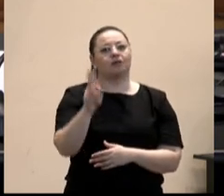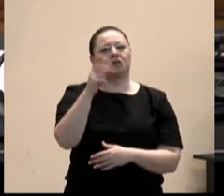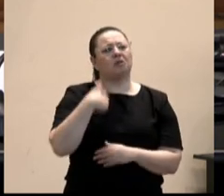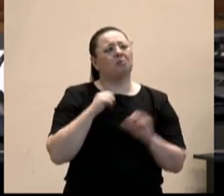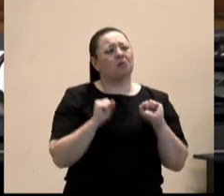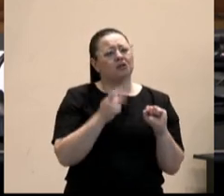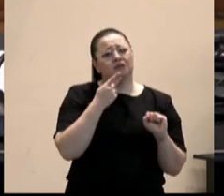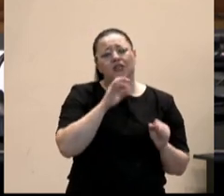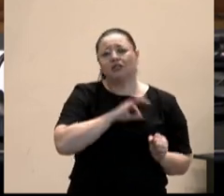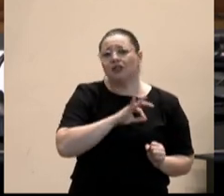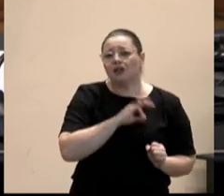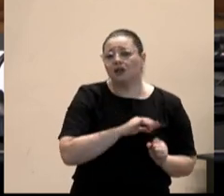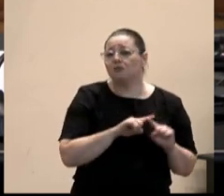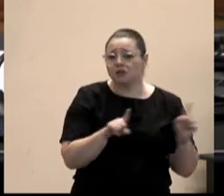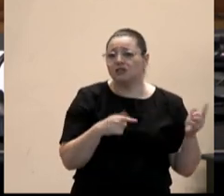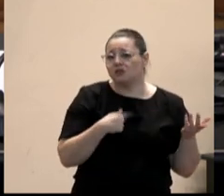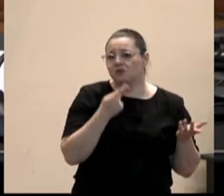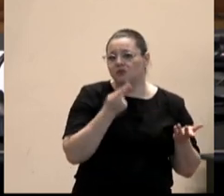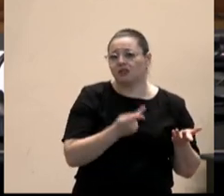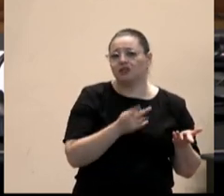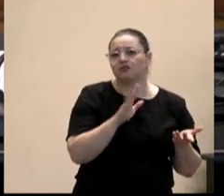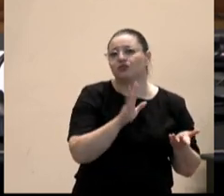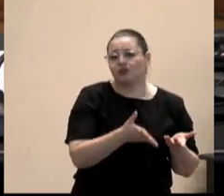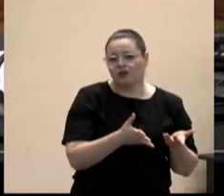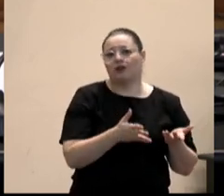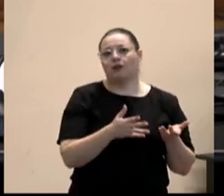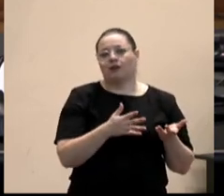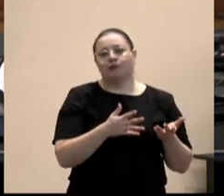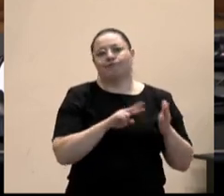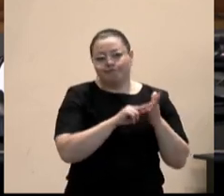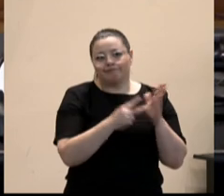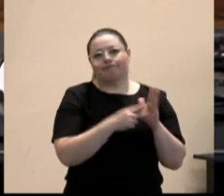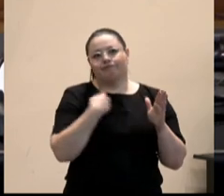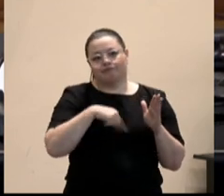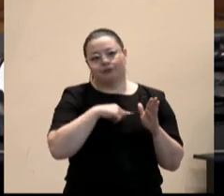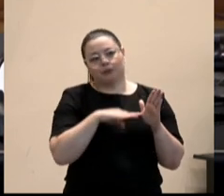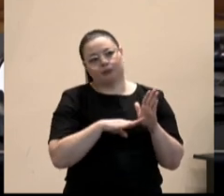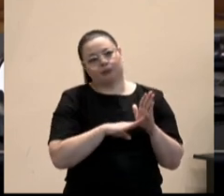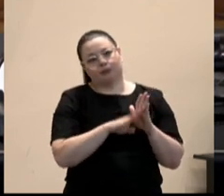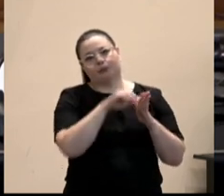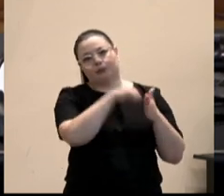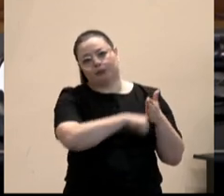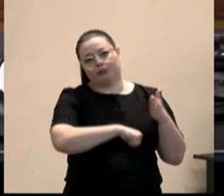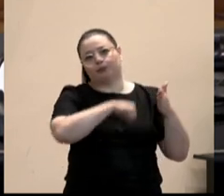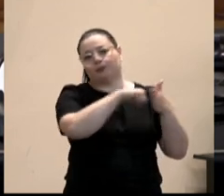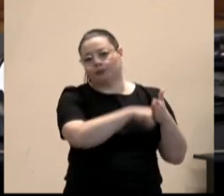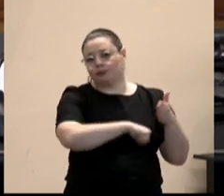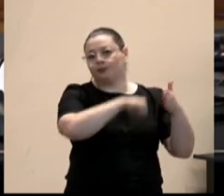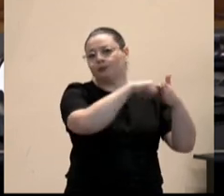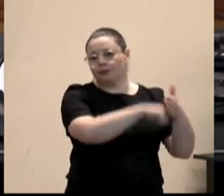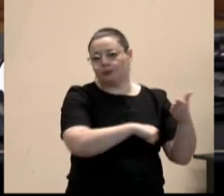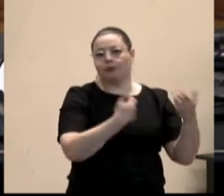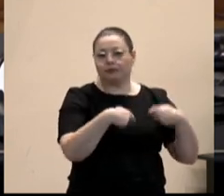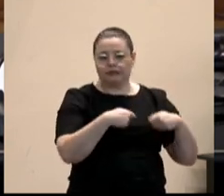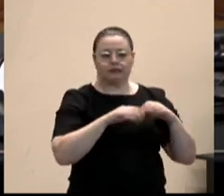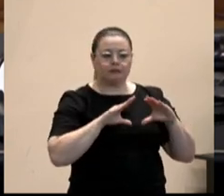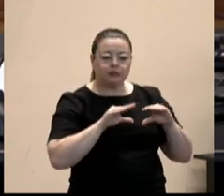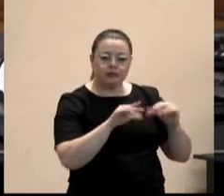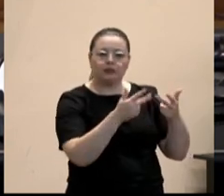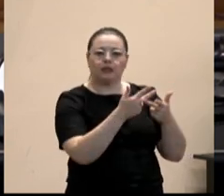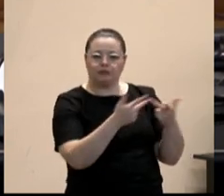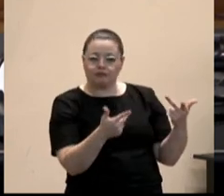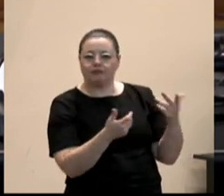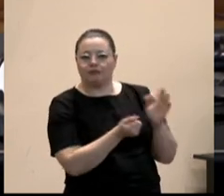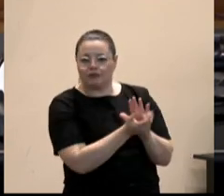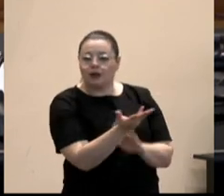salário, já falei aqui, né? Nosso horizonte de luta, nós temos que mexer na renúncia, mais recursos para a educação, mas eu